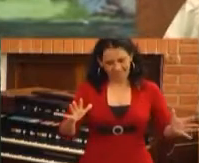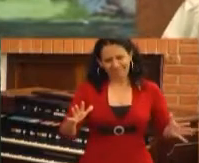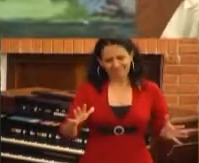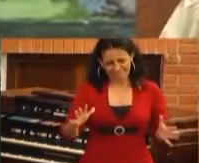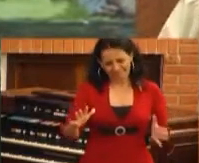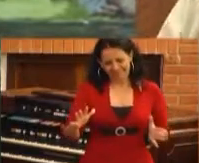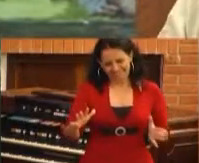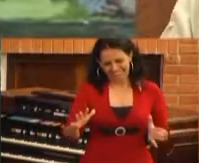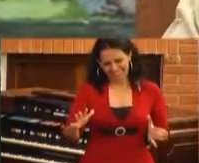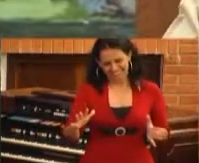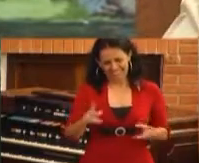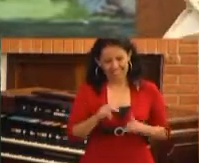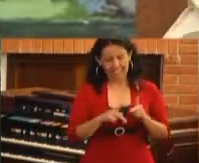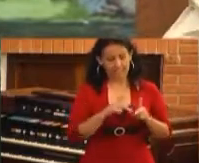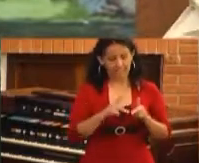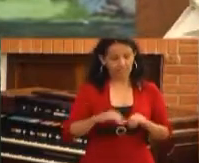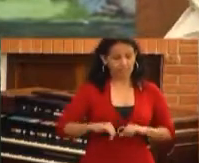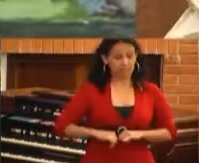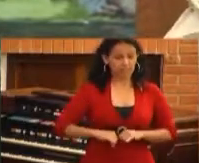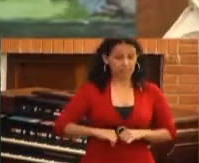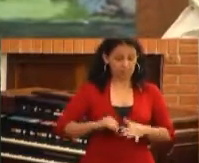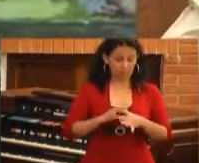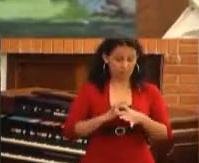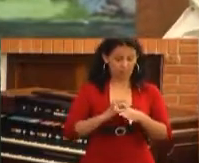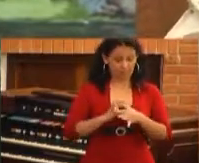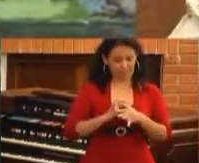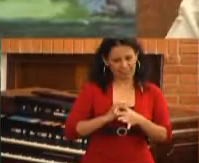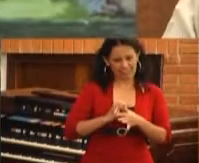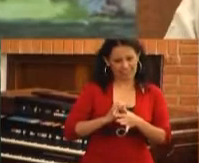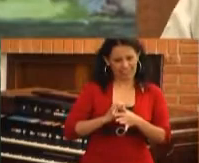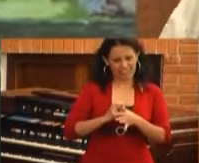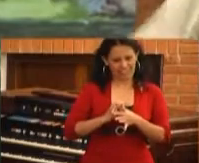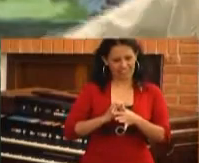carne, a força